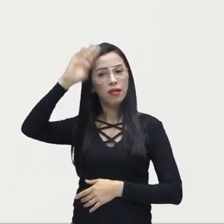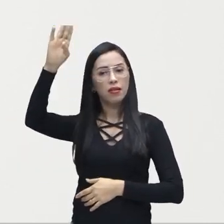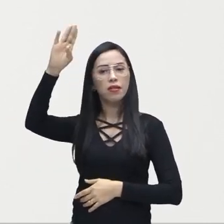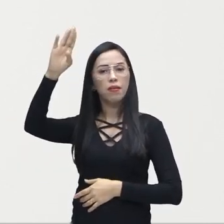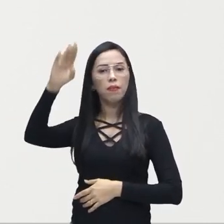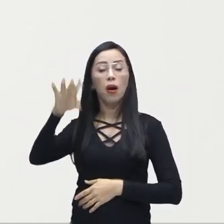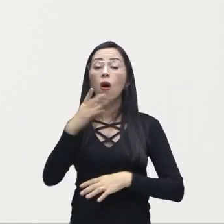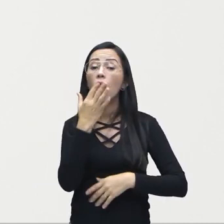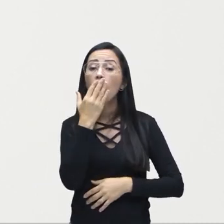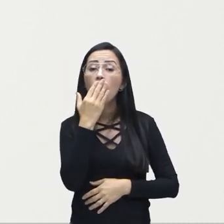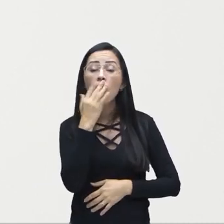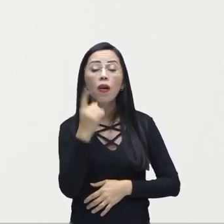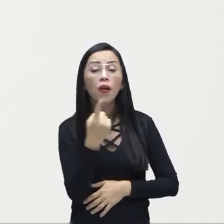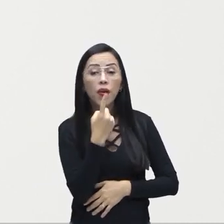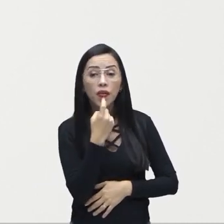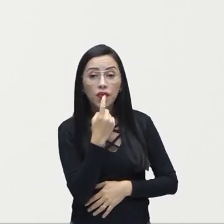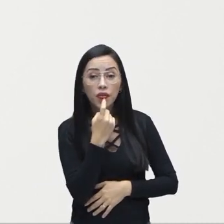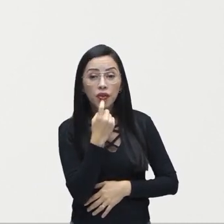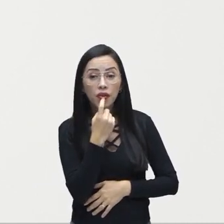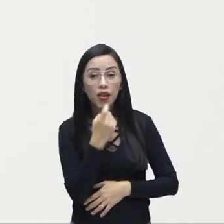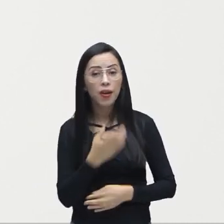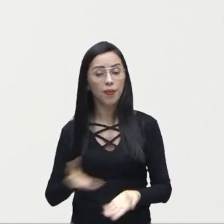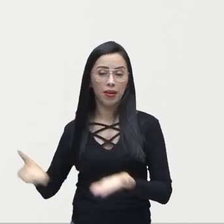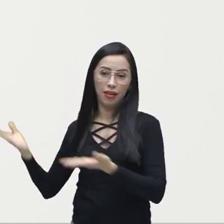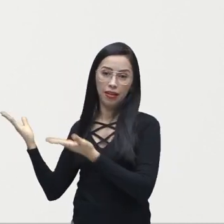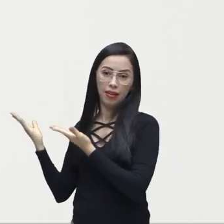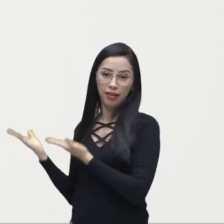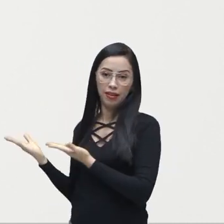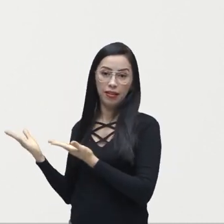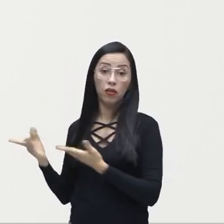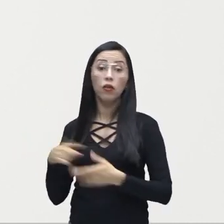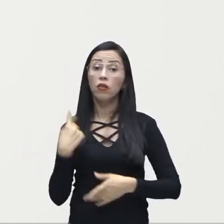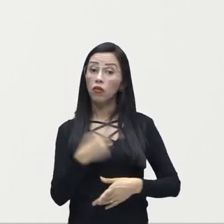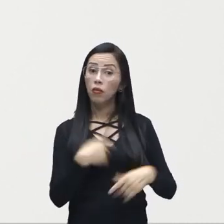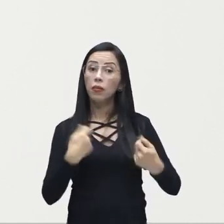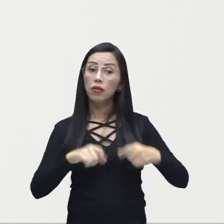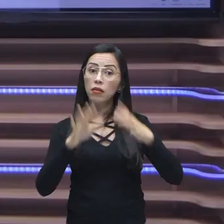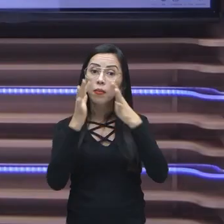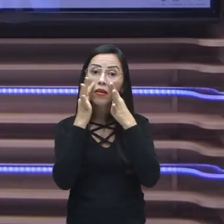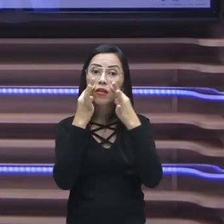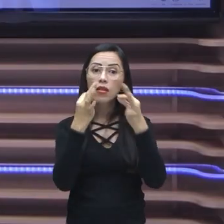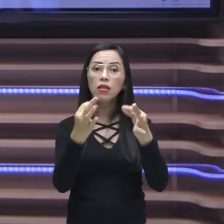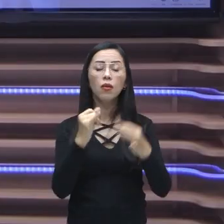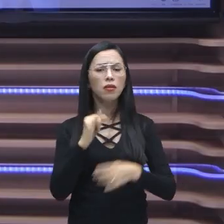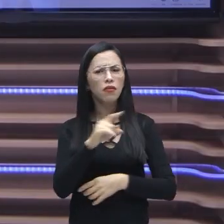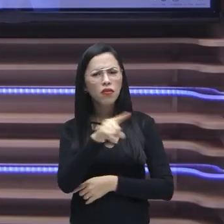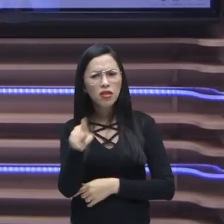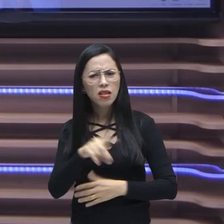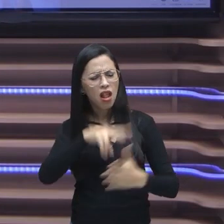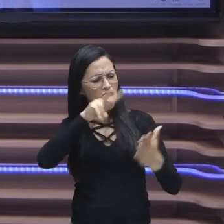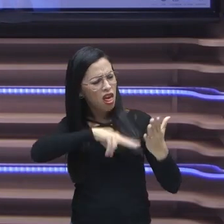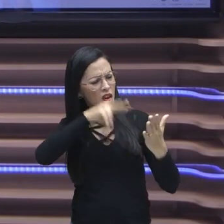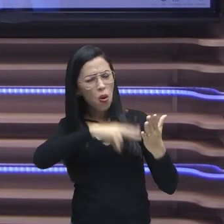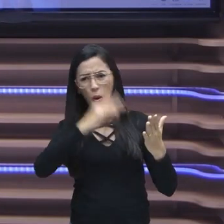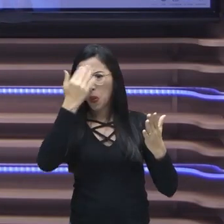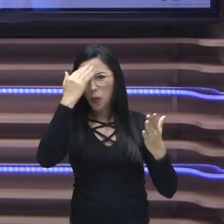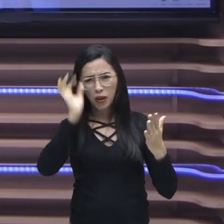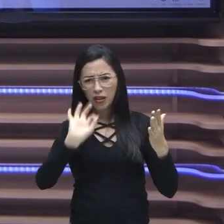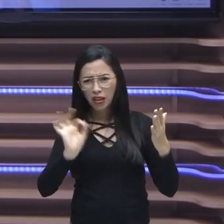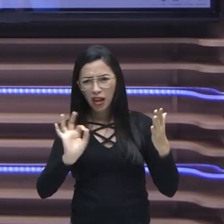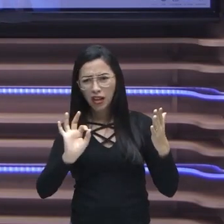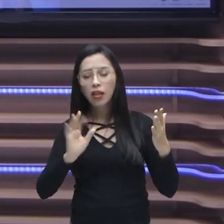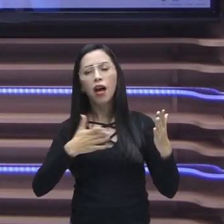É exatamente isso que nós temos que observar. Leu uma vez, não entendeu? Não tem problema, faz parte